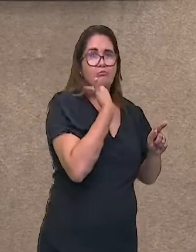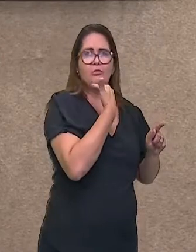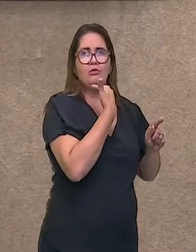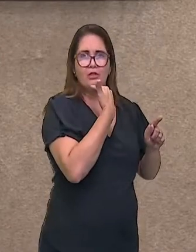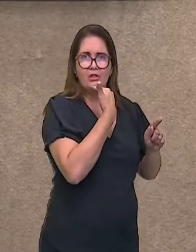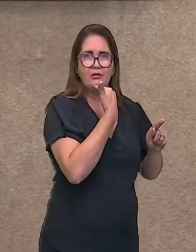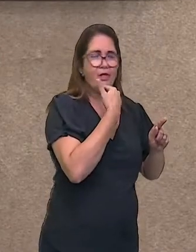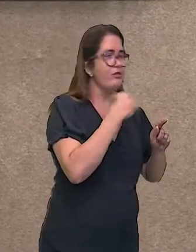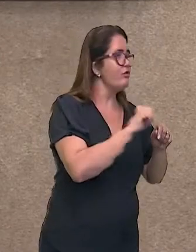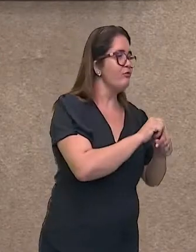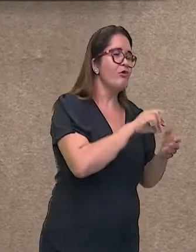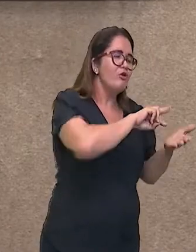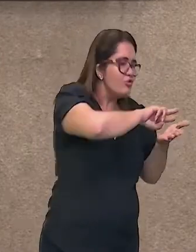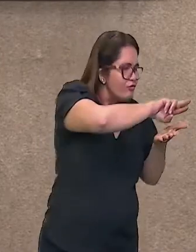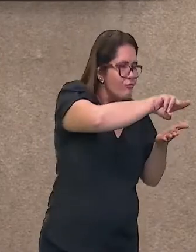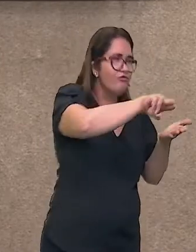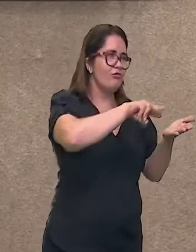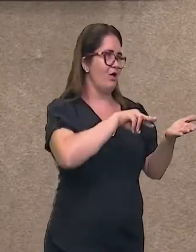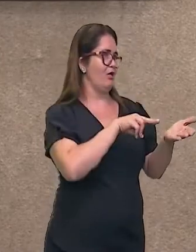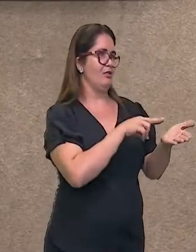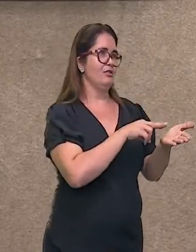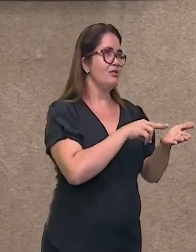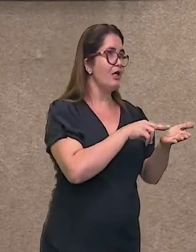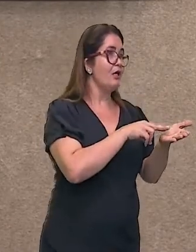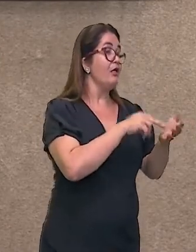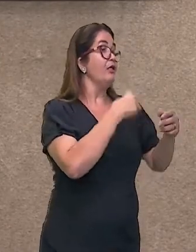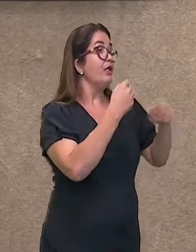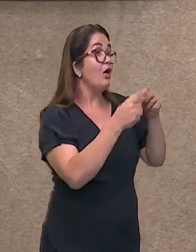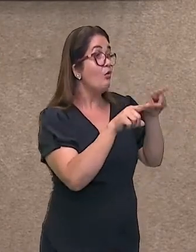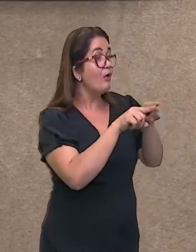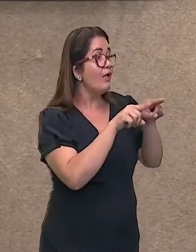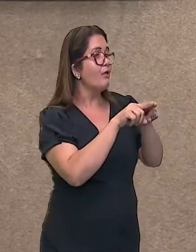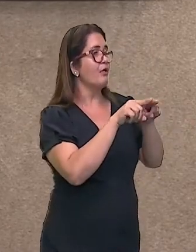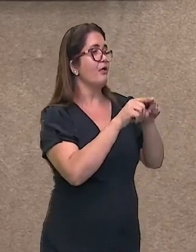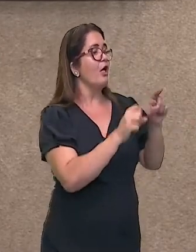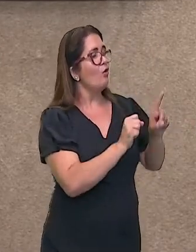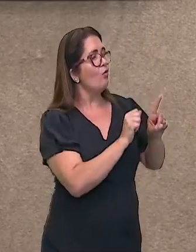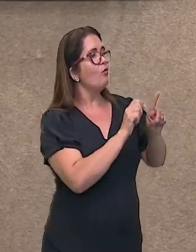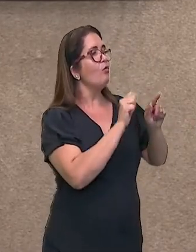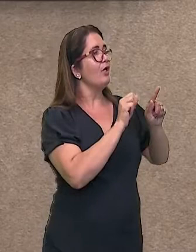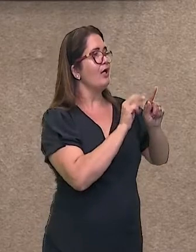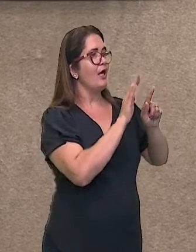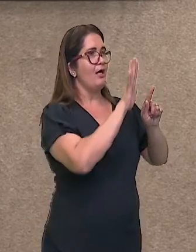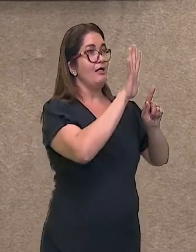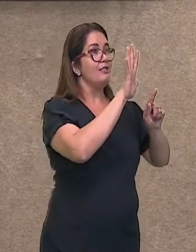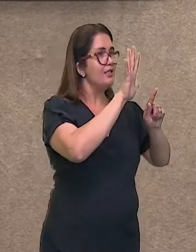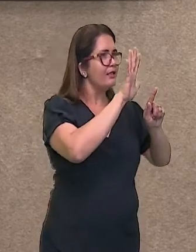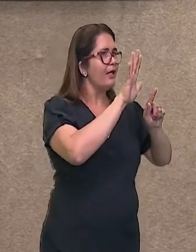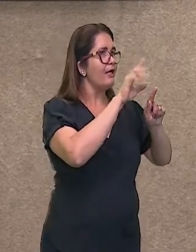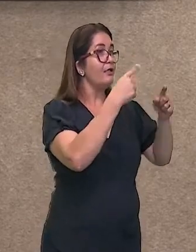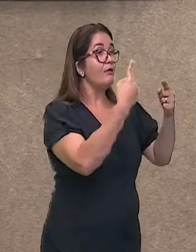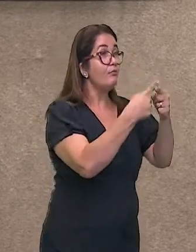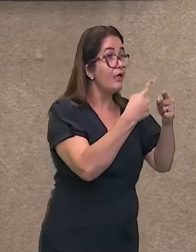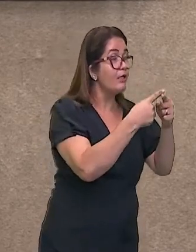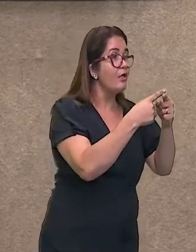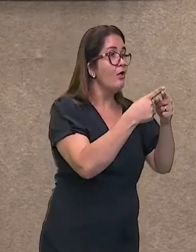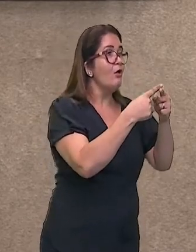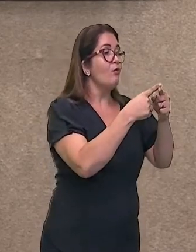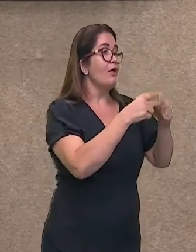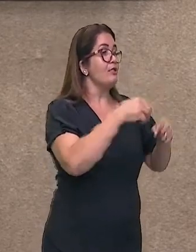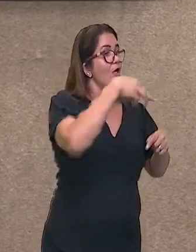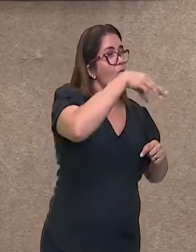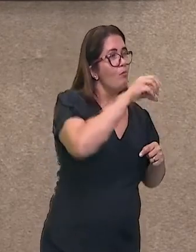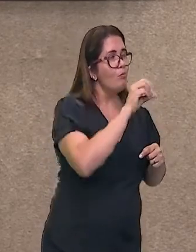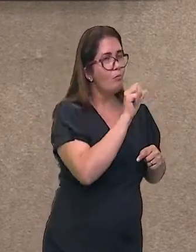franceses e britânicos. Por fim, o gás clorídrico foi substituído pelo gás mostarda.